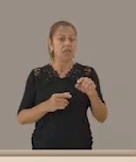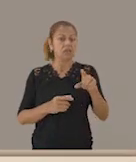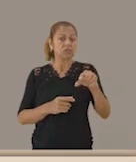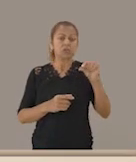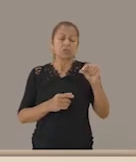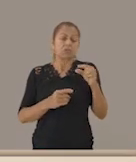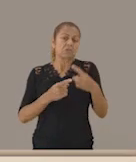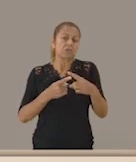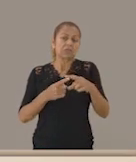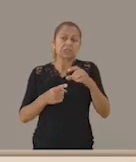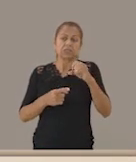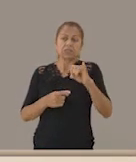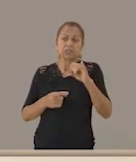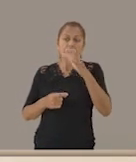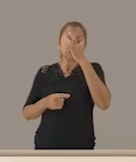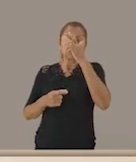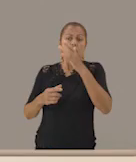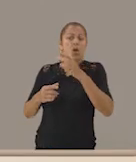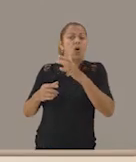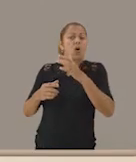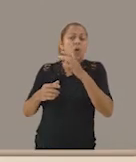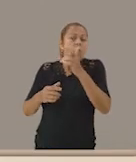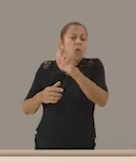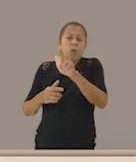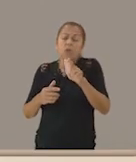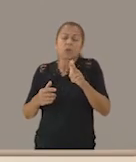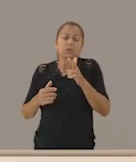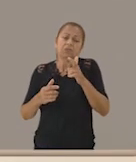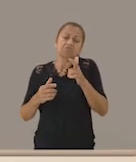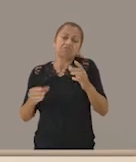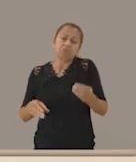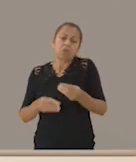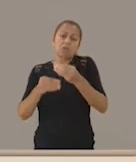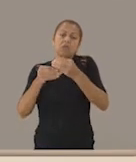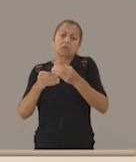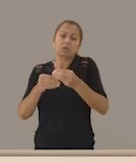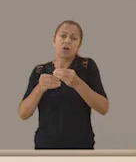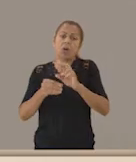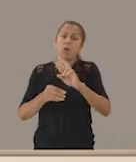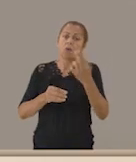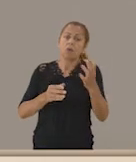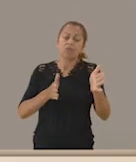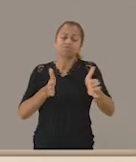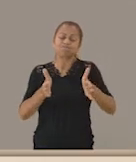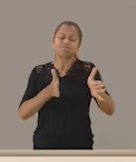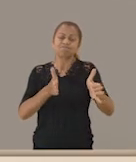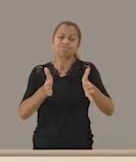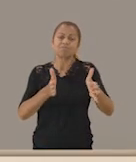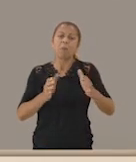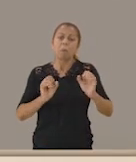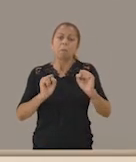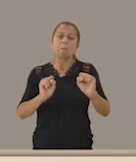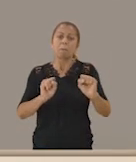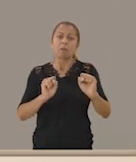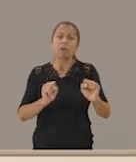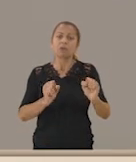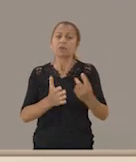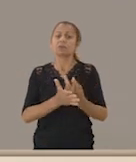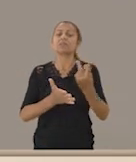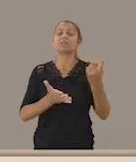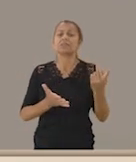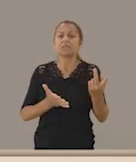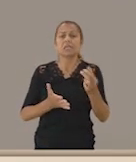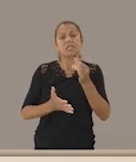outras conclusões, e também da possibilidade de uma outra época ter havido blackout tão amplo